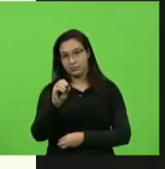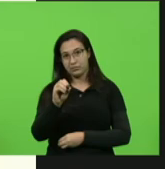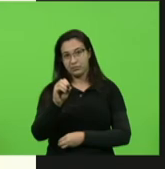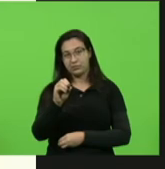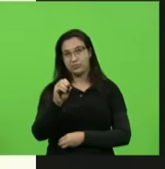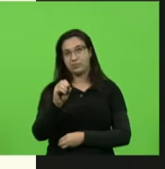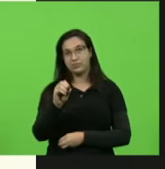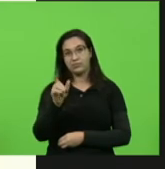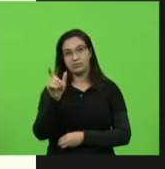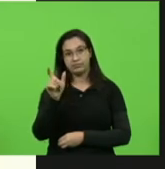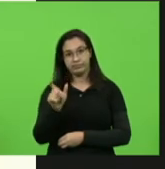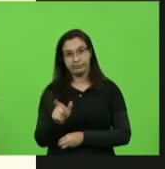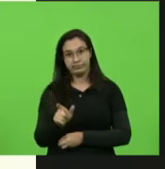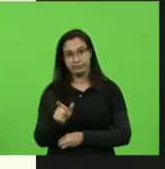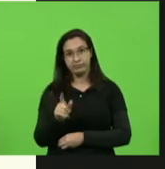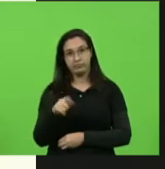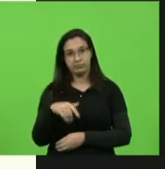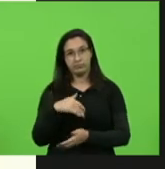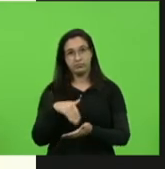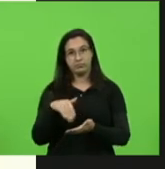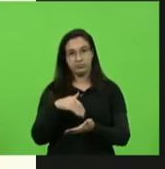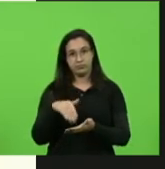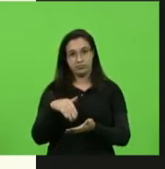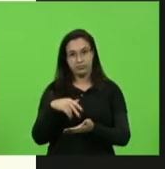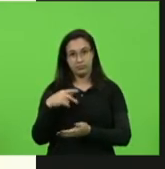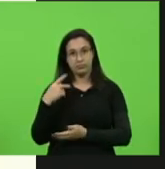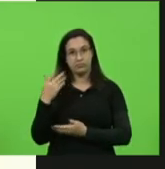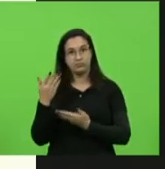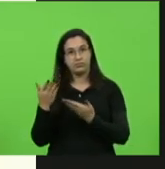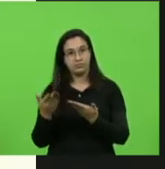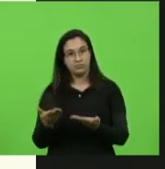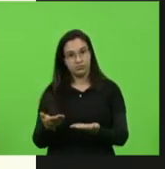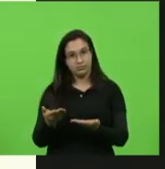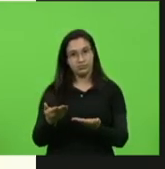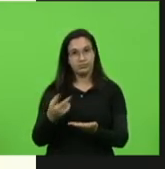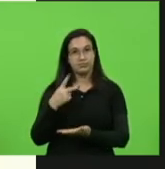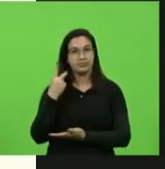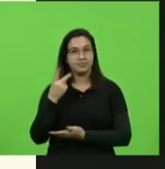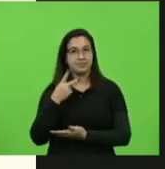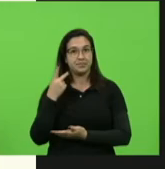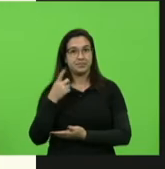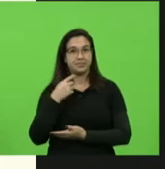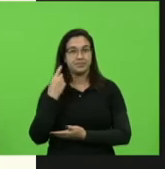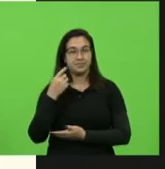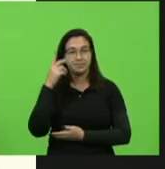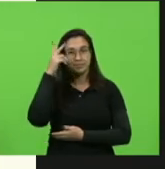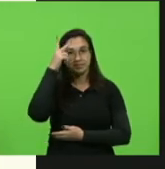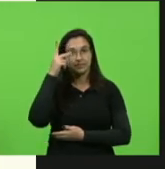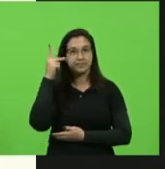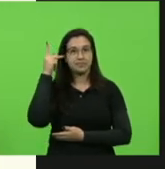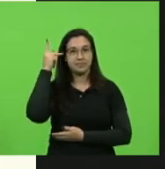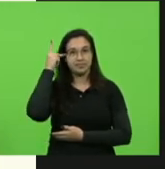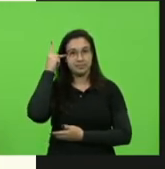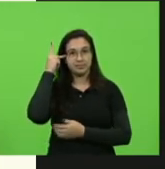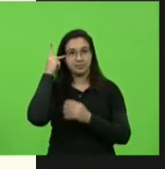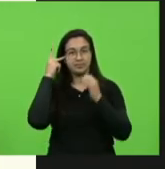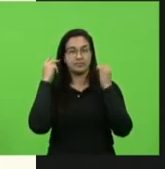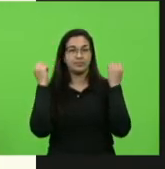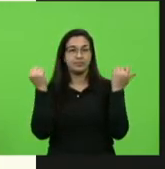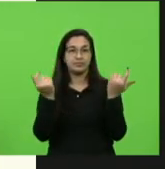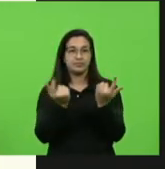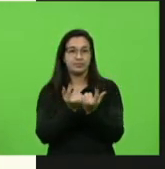é secretário parlamentar da deputada Paulinha na Assembleia